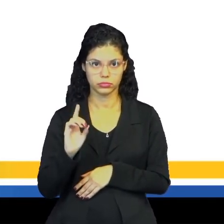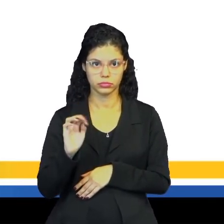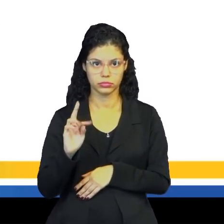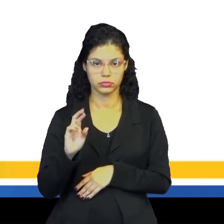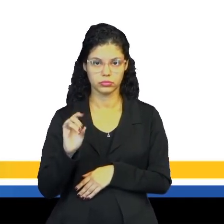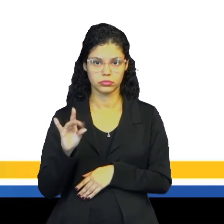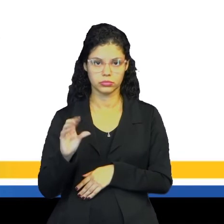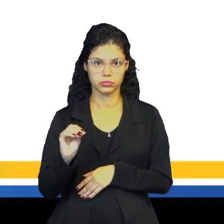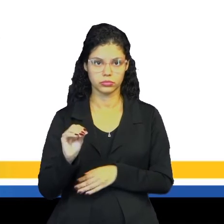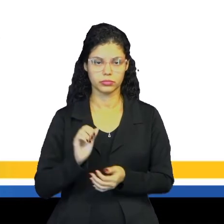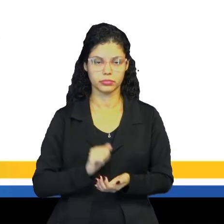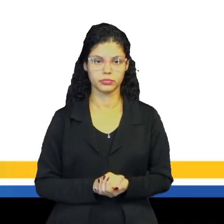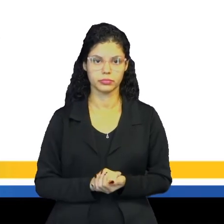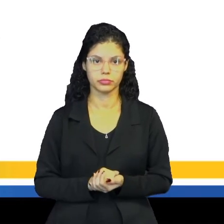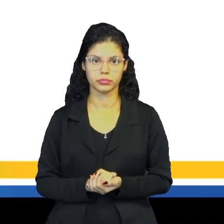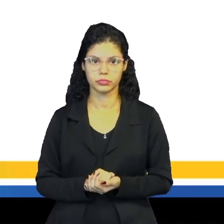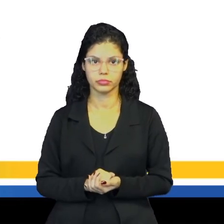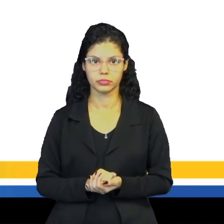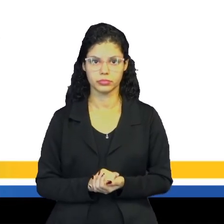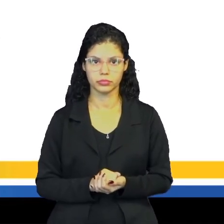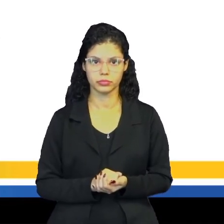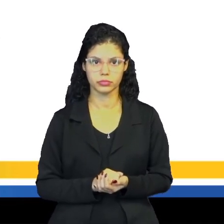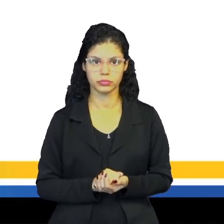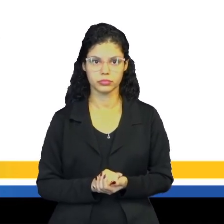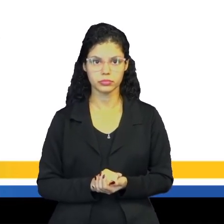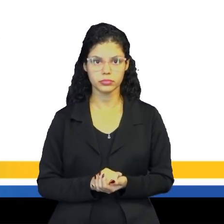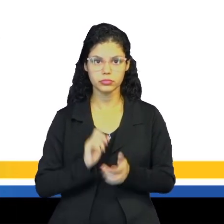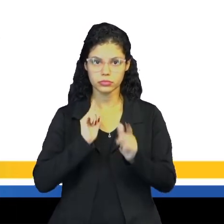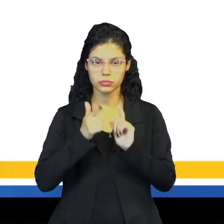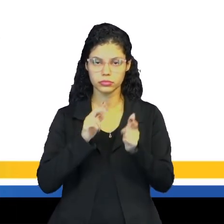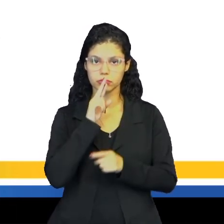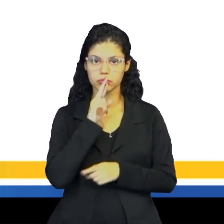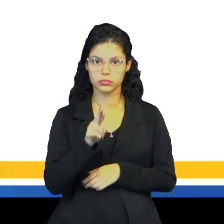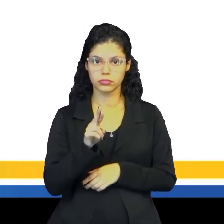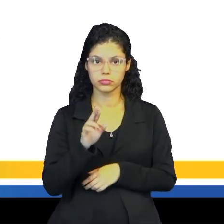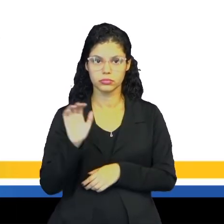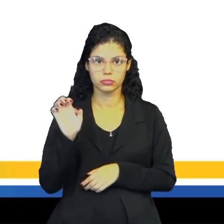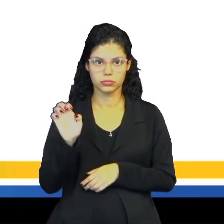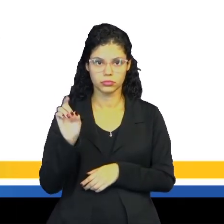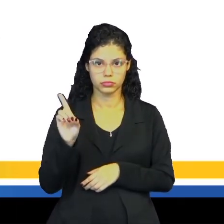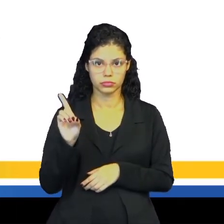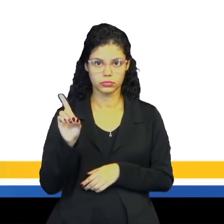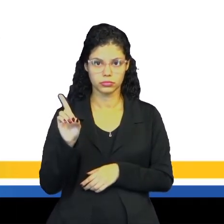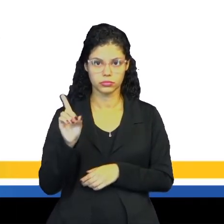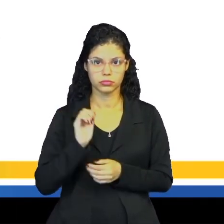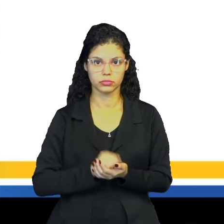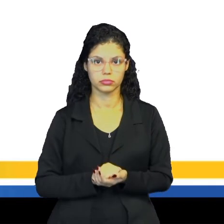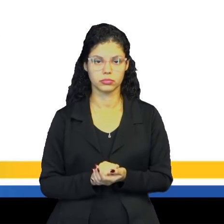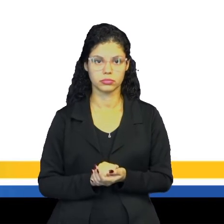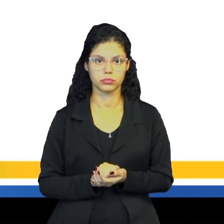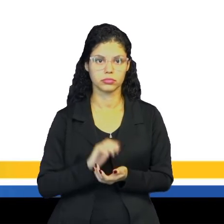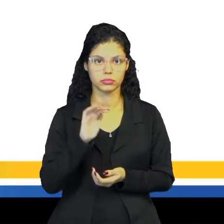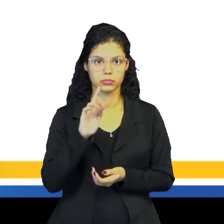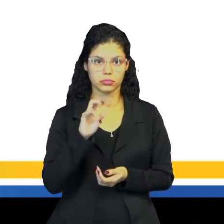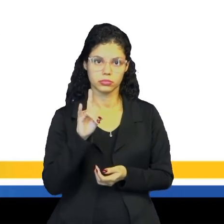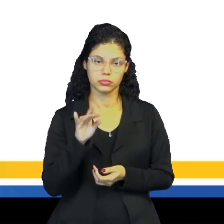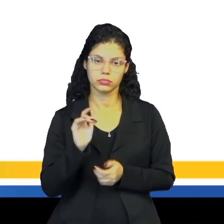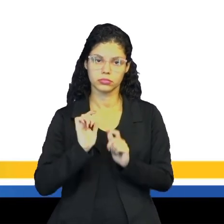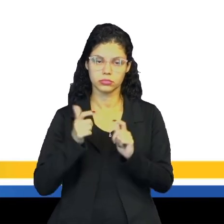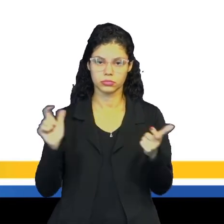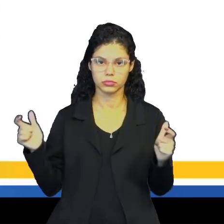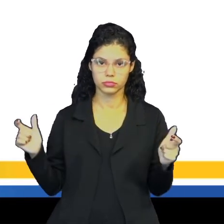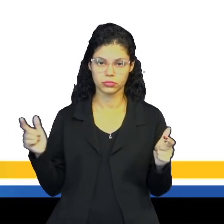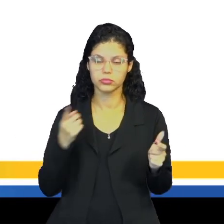D, estrogênio. Então, a resposta certa é o estrogênio. Então, esse aumento de espessura,